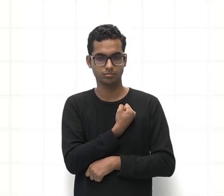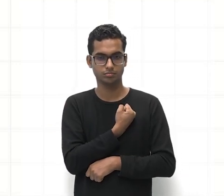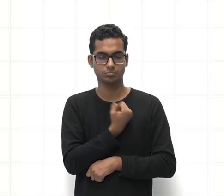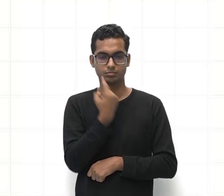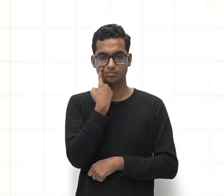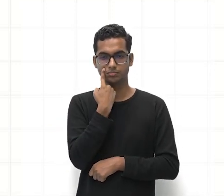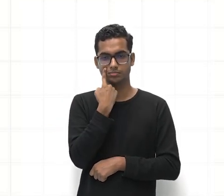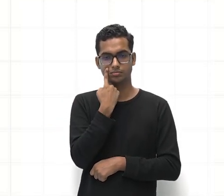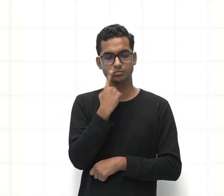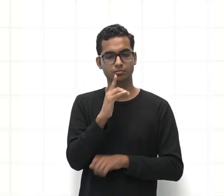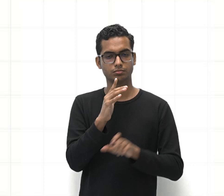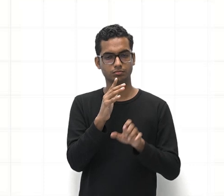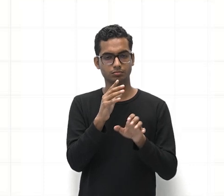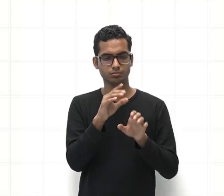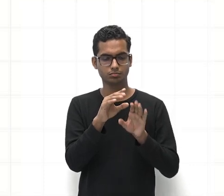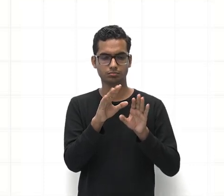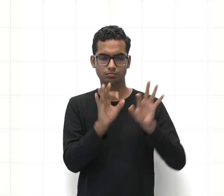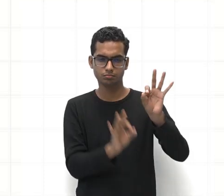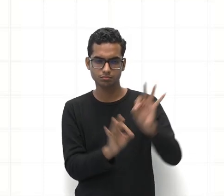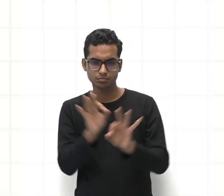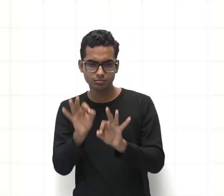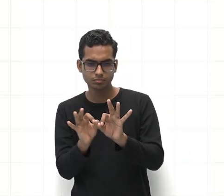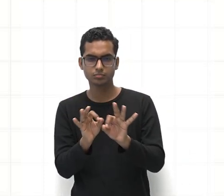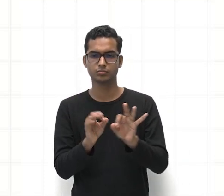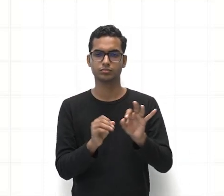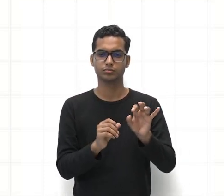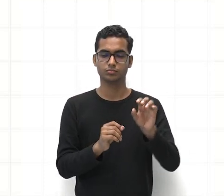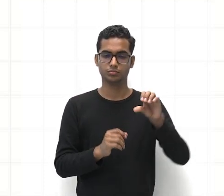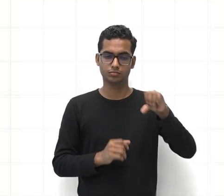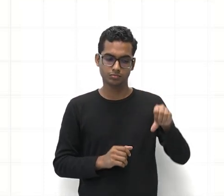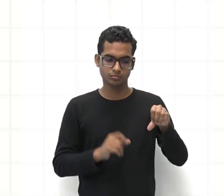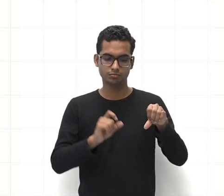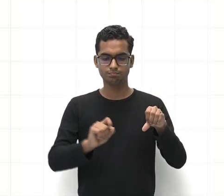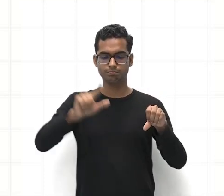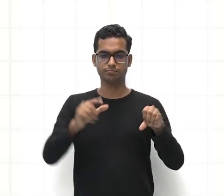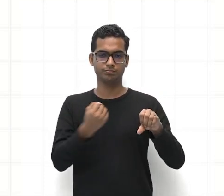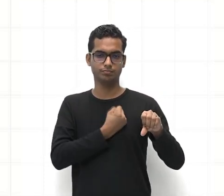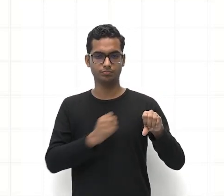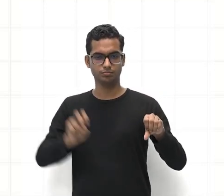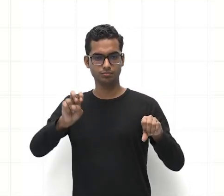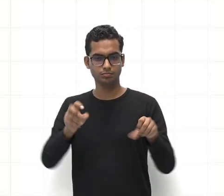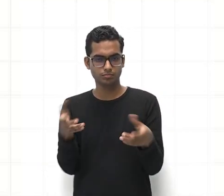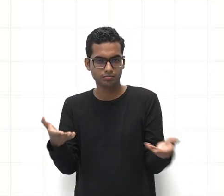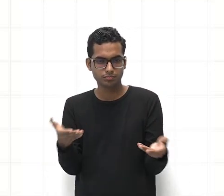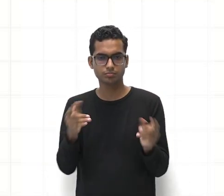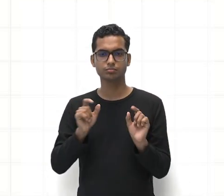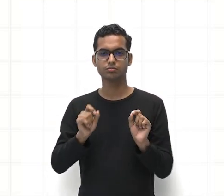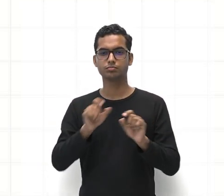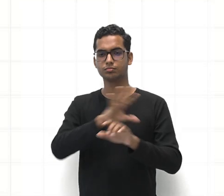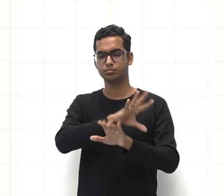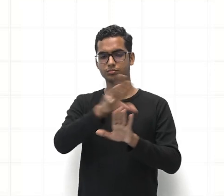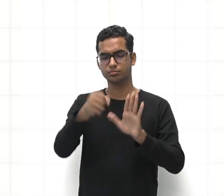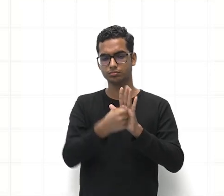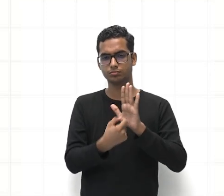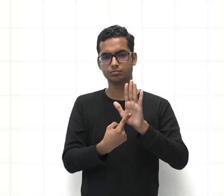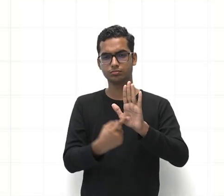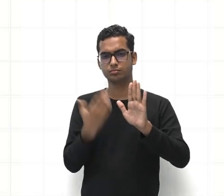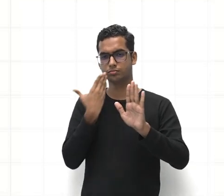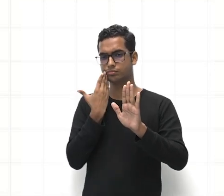né? Então, vamos arredondar uma casa da esquerda. Então, vai ficar, ó, esse símbolo aqui significa